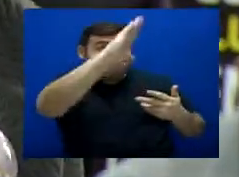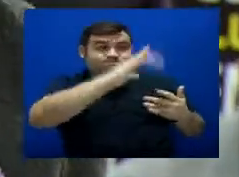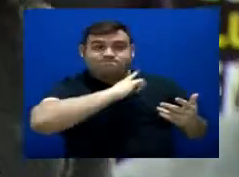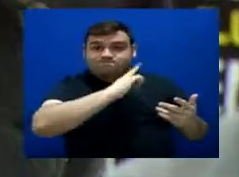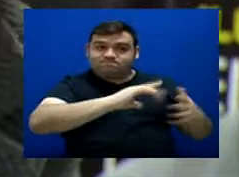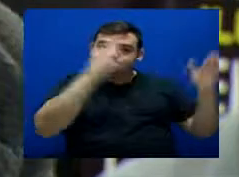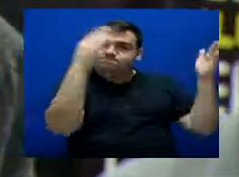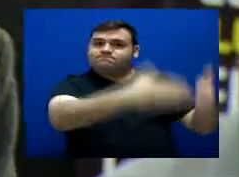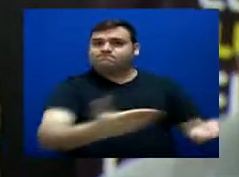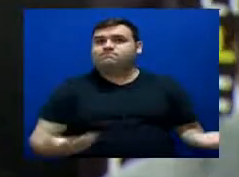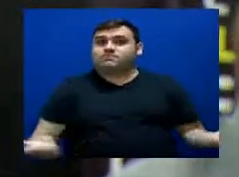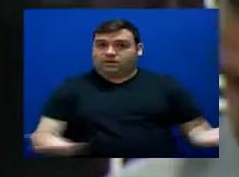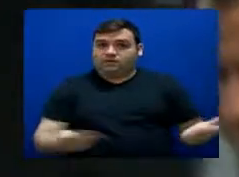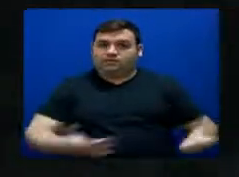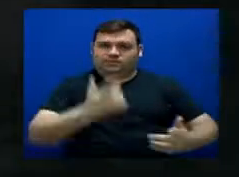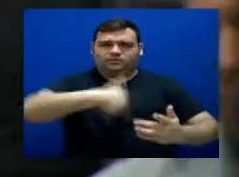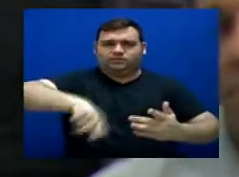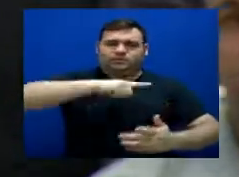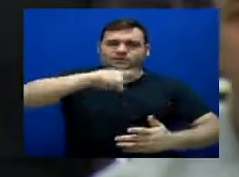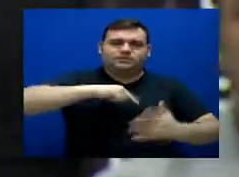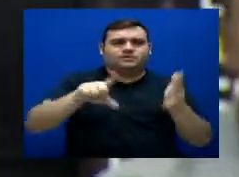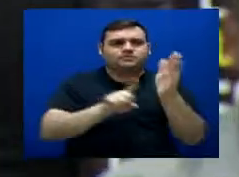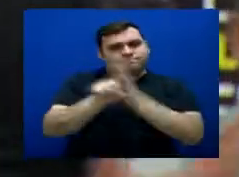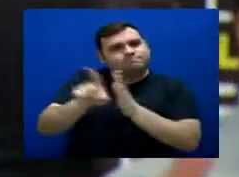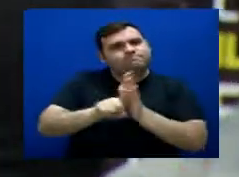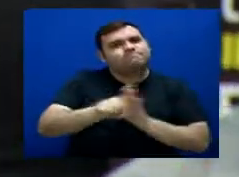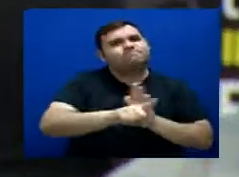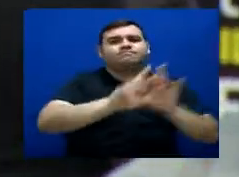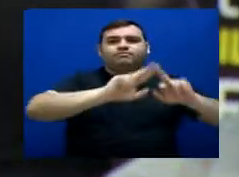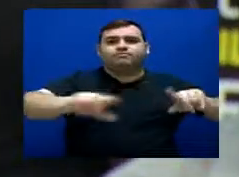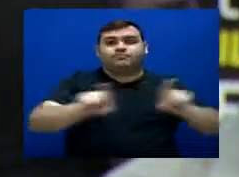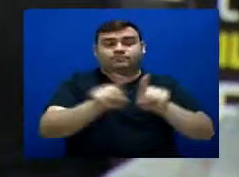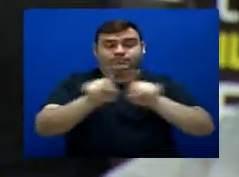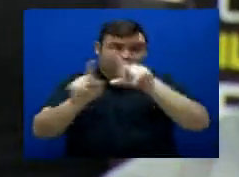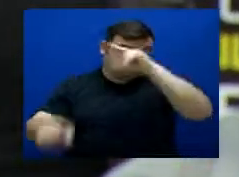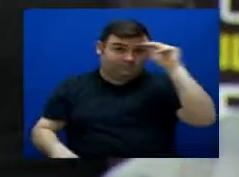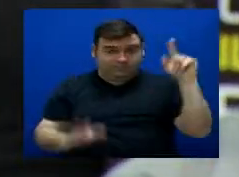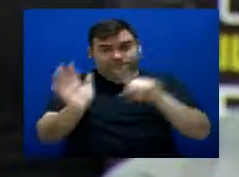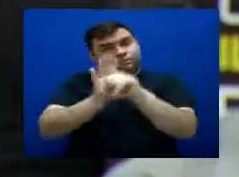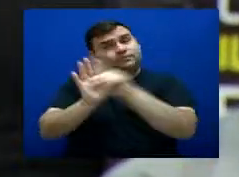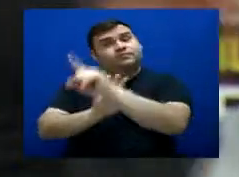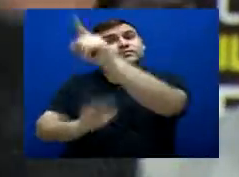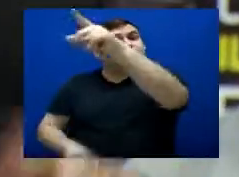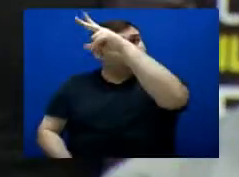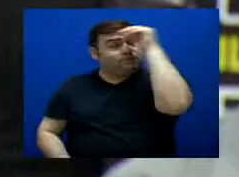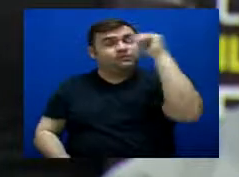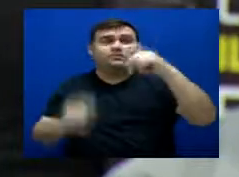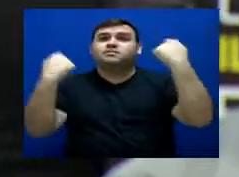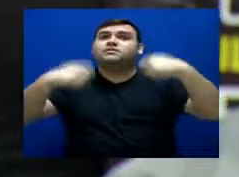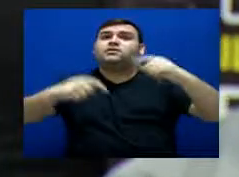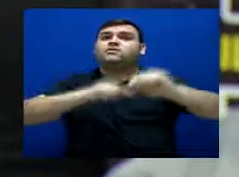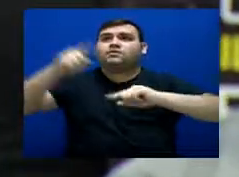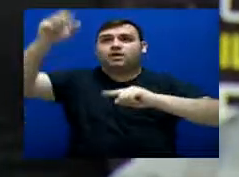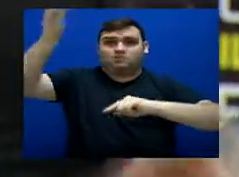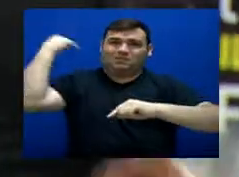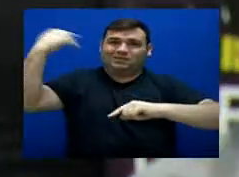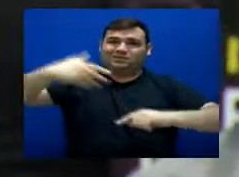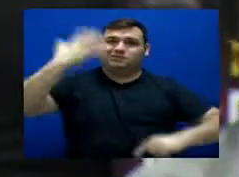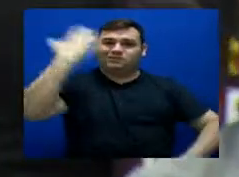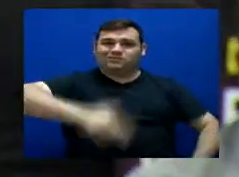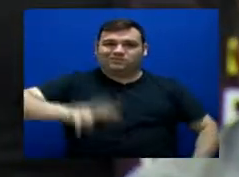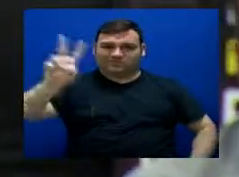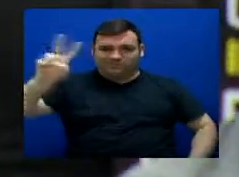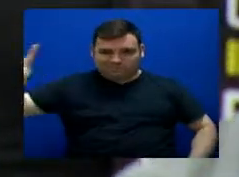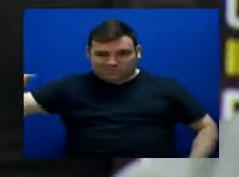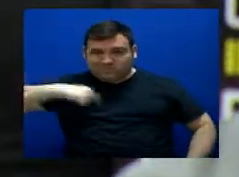fazer requerimento, está sendo feito vários requerimentos. Agora tem que o prefeito também fazer a sua parte, que é cumprir com a promessa que ele fez logo no